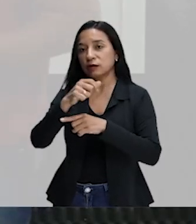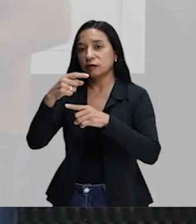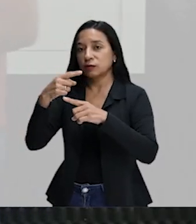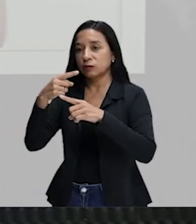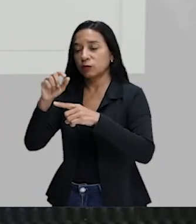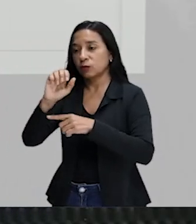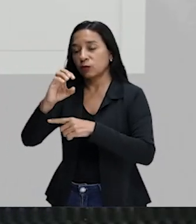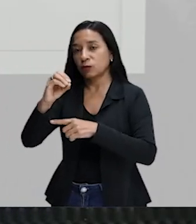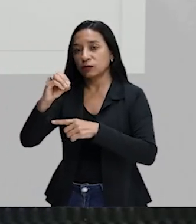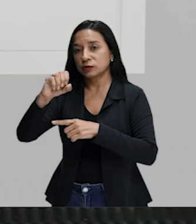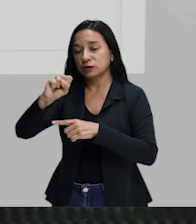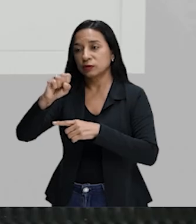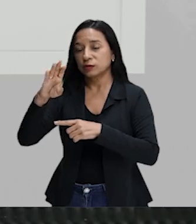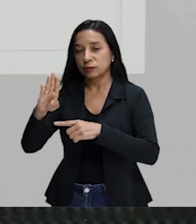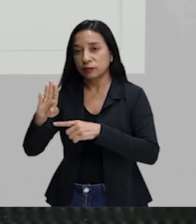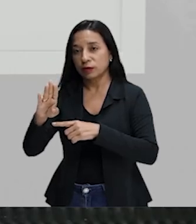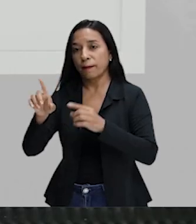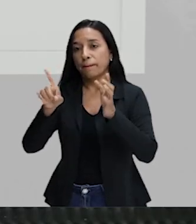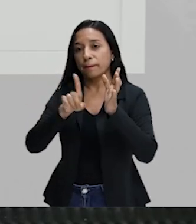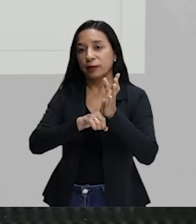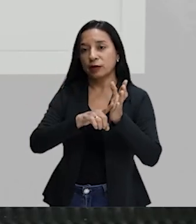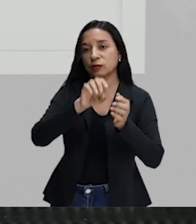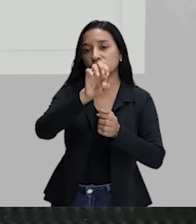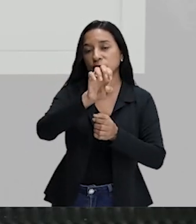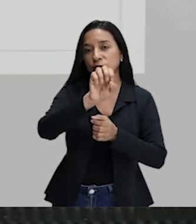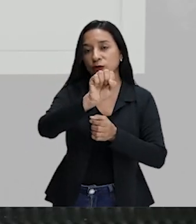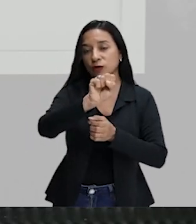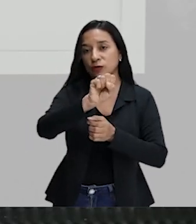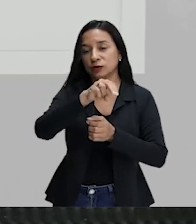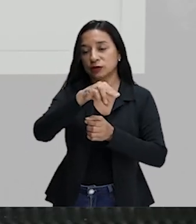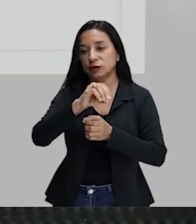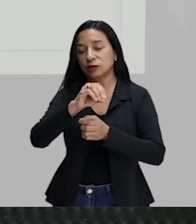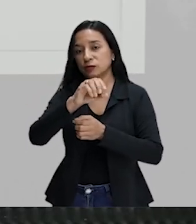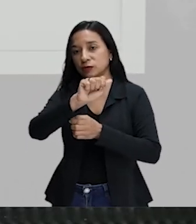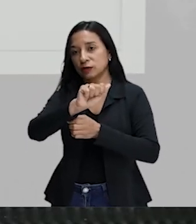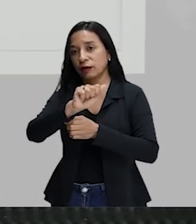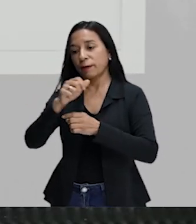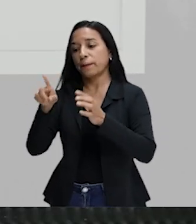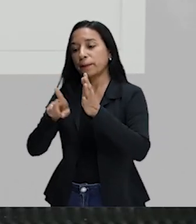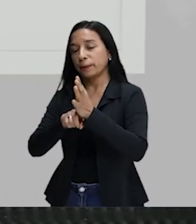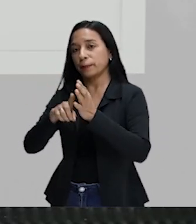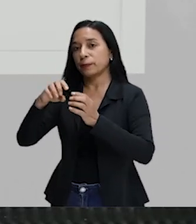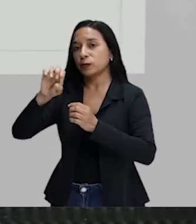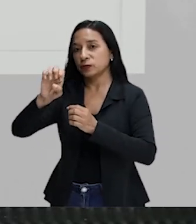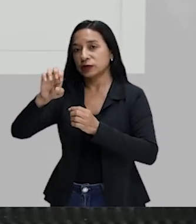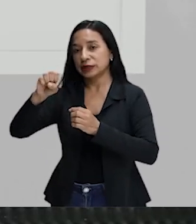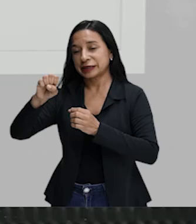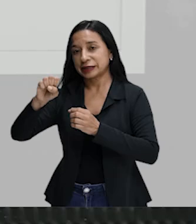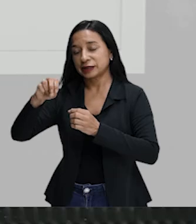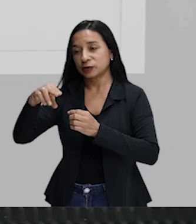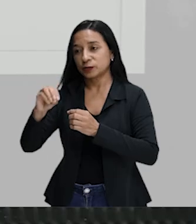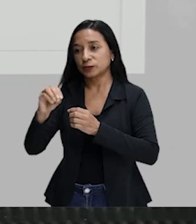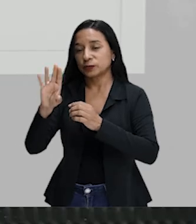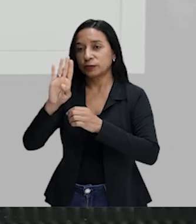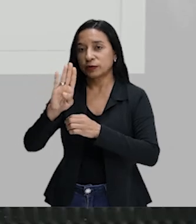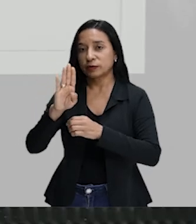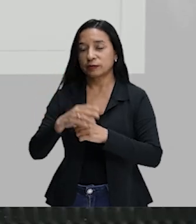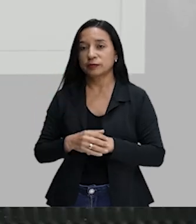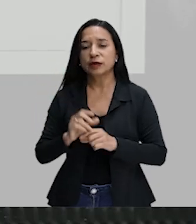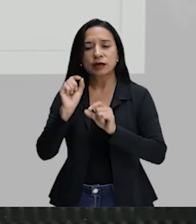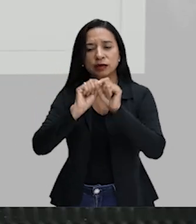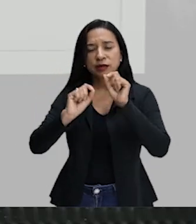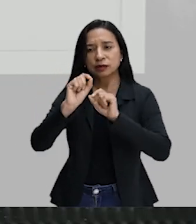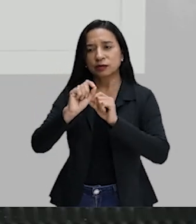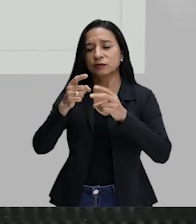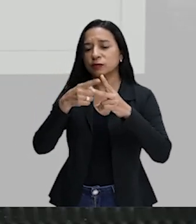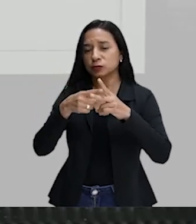A. Certo? Então, vamos lá. Então, quem vai ser o seno de 15? Seno de 15 graus. Ó. Seno de